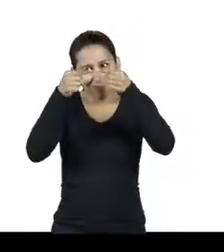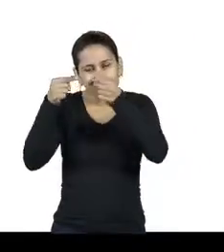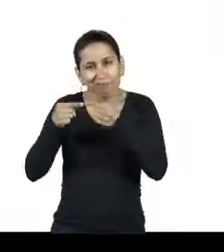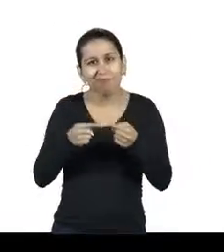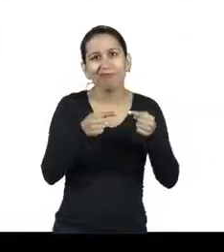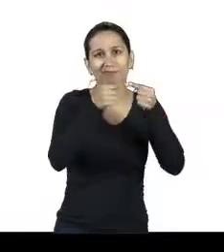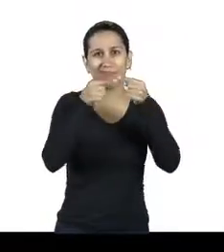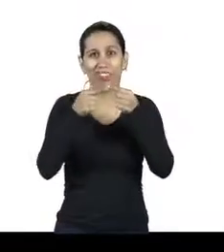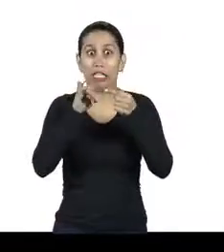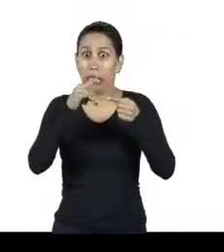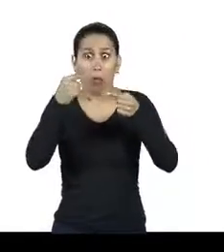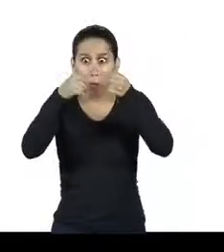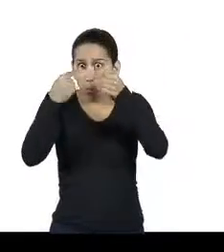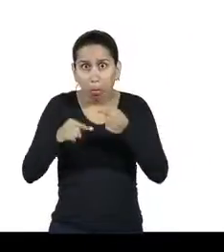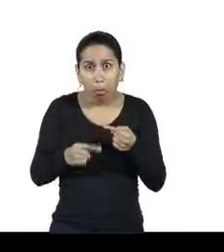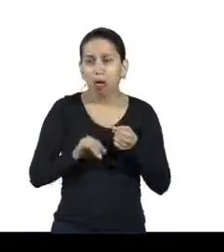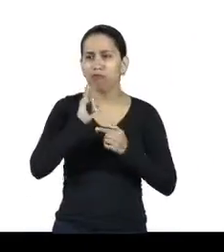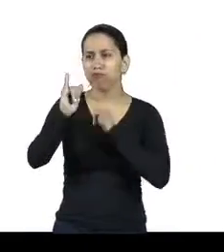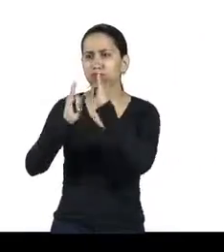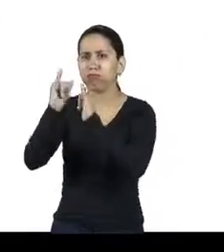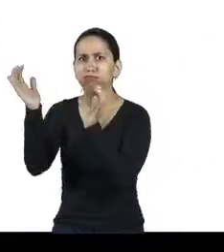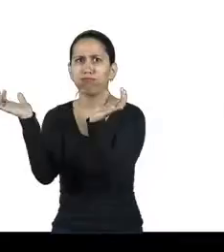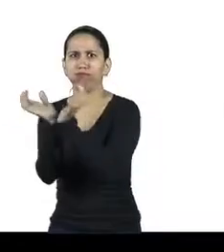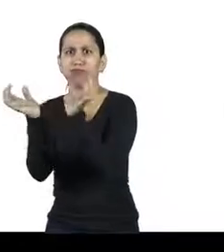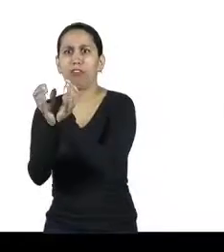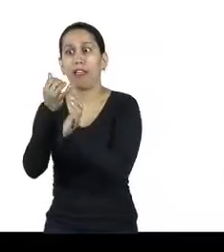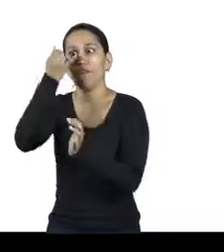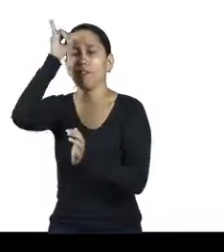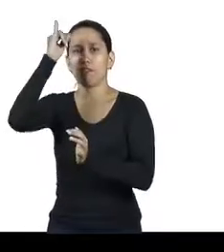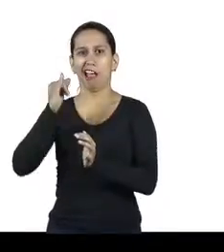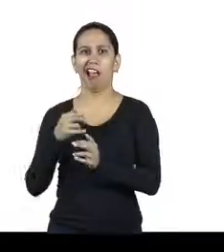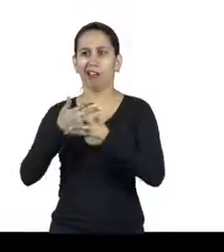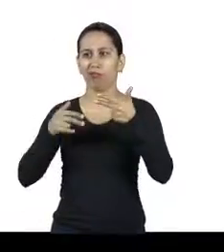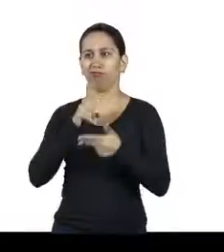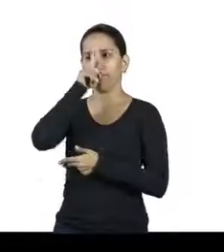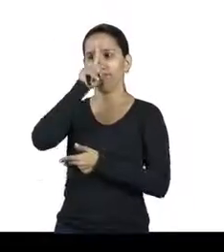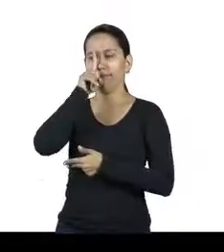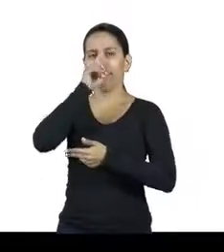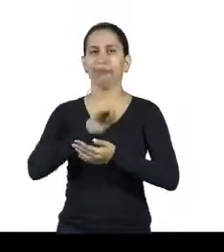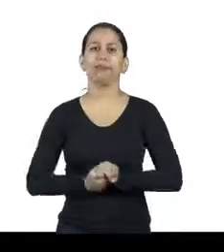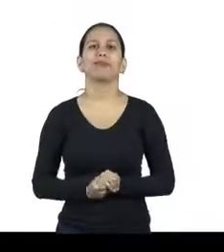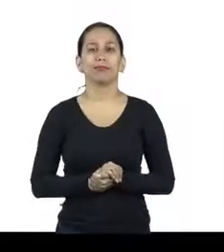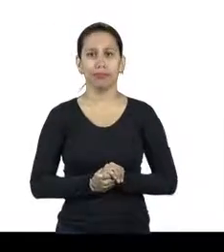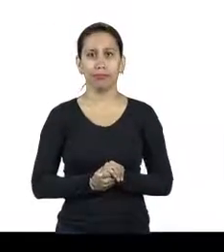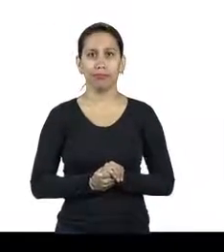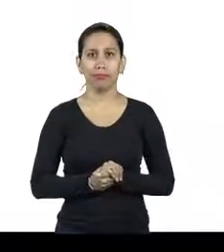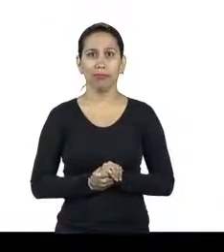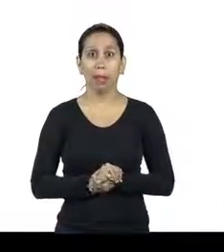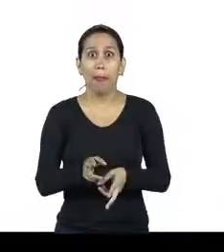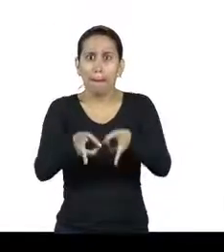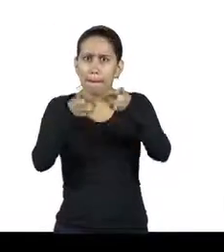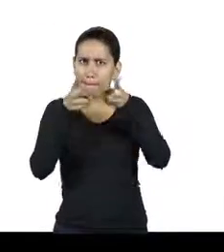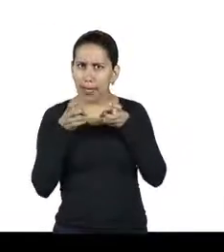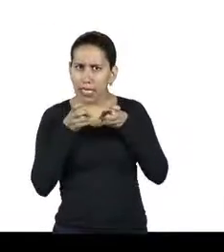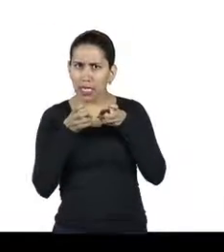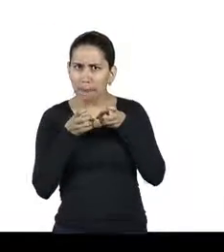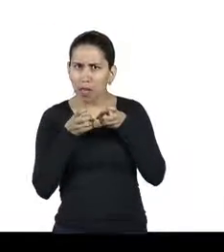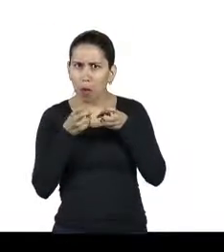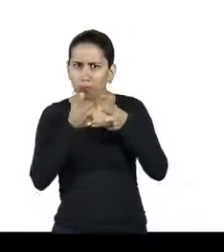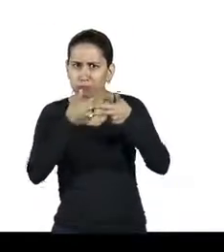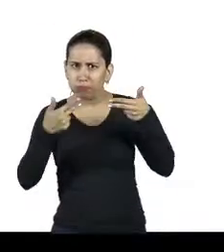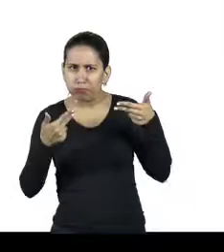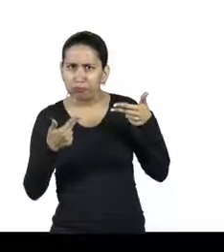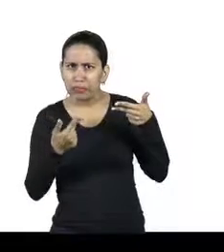bloqueada e ninguém trabalhe numa condição insegura. Depois de identificar o desvio, o segundo passo é comunicar à